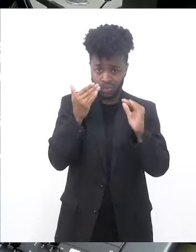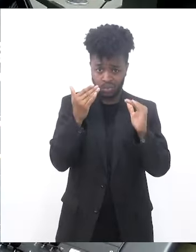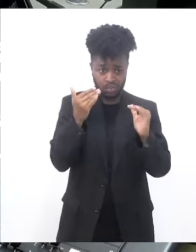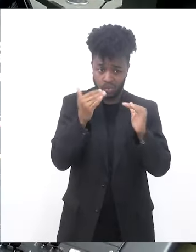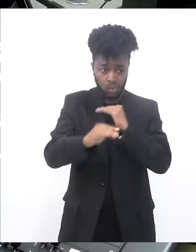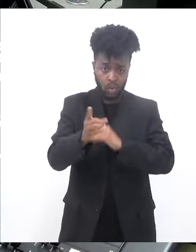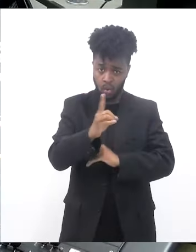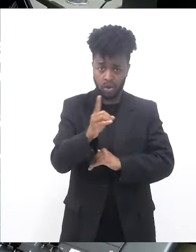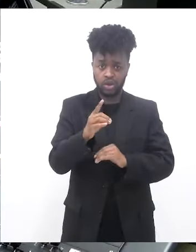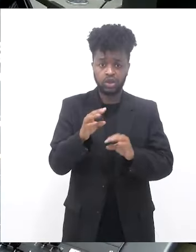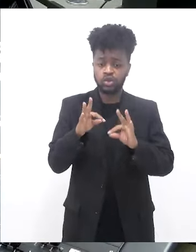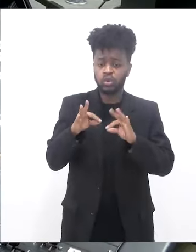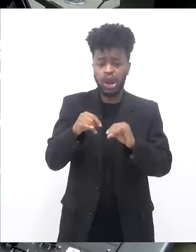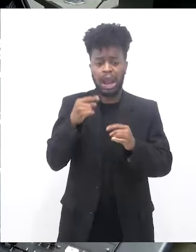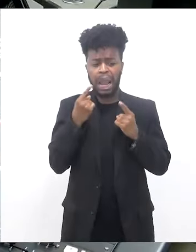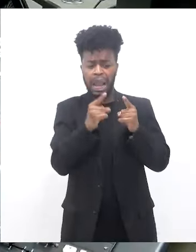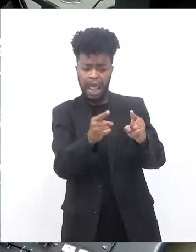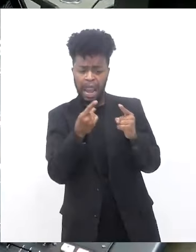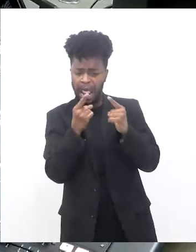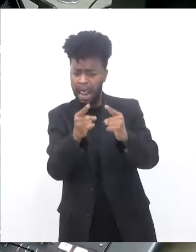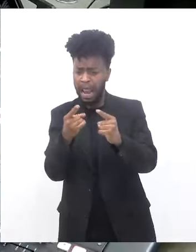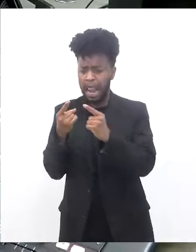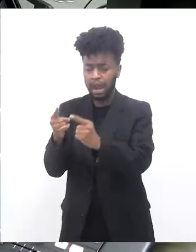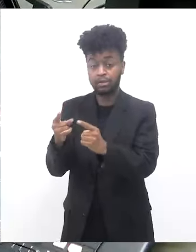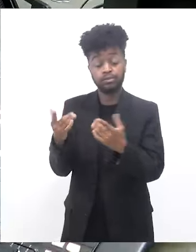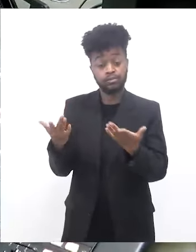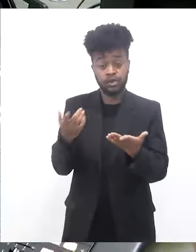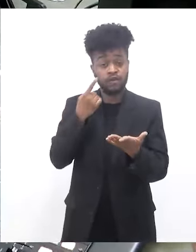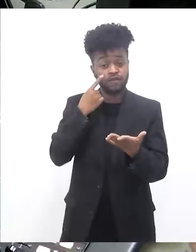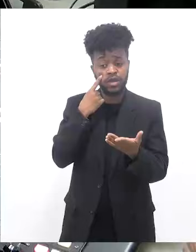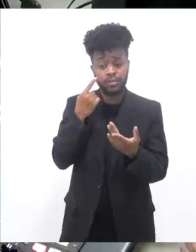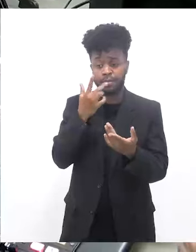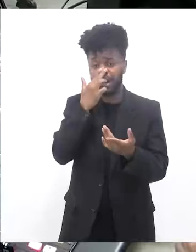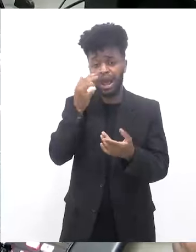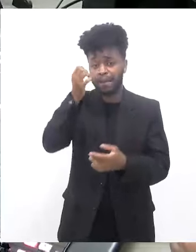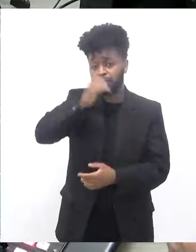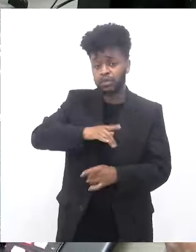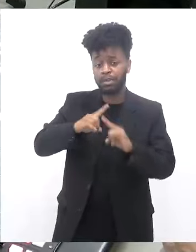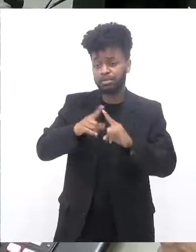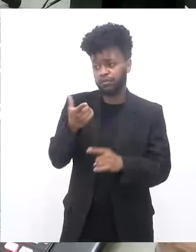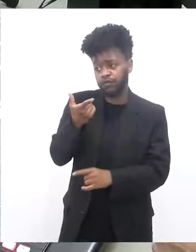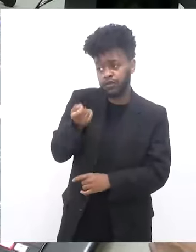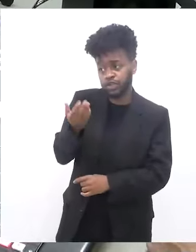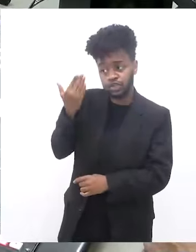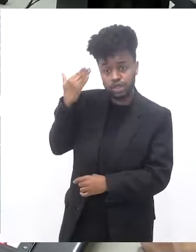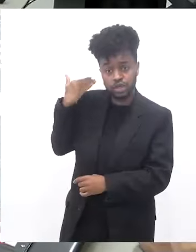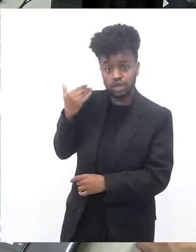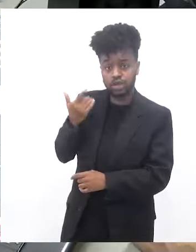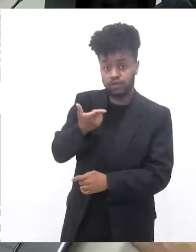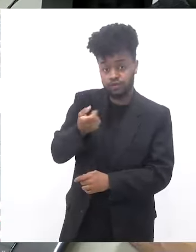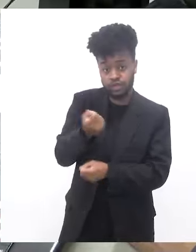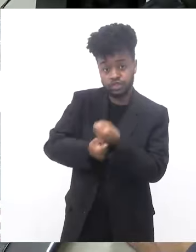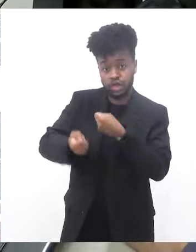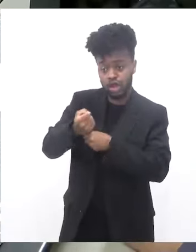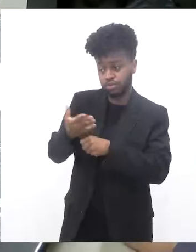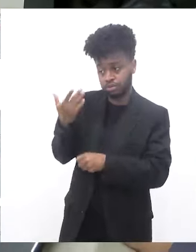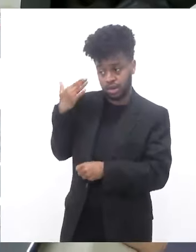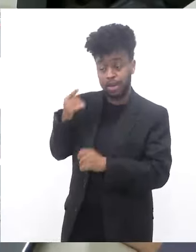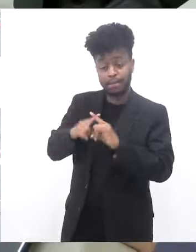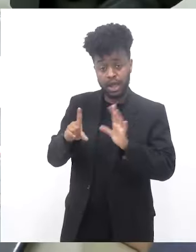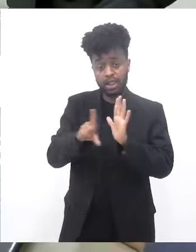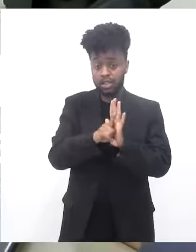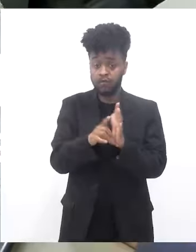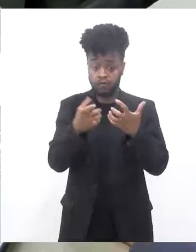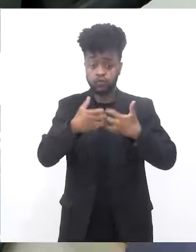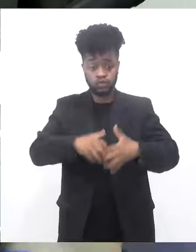vai a favor dele. Ele toma porrada de tudo que ela... E vê o nível de absurdo. Isso tem 20 e poucos anos e é uma lei que pegou. E hoje em